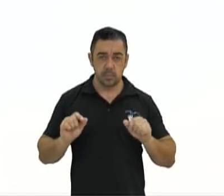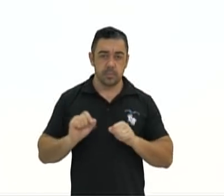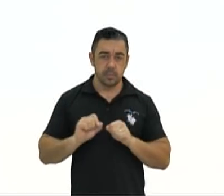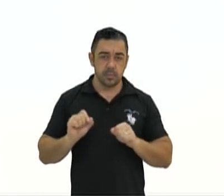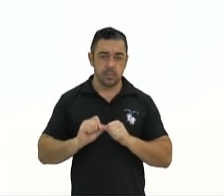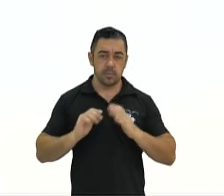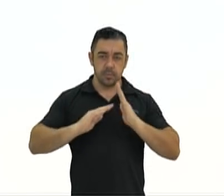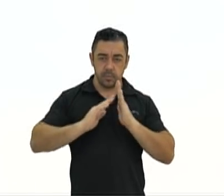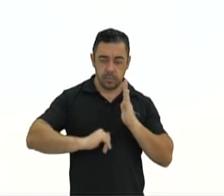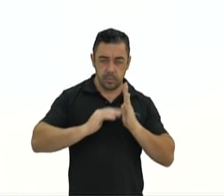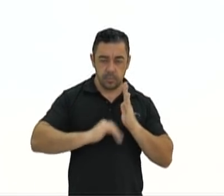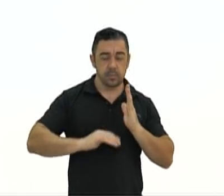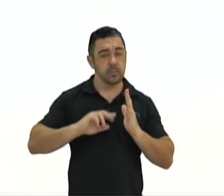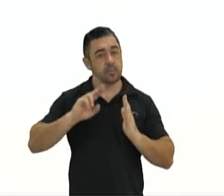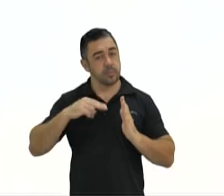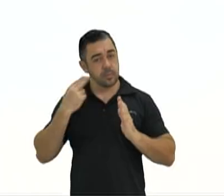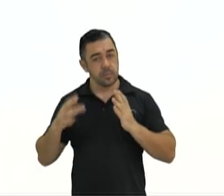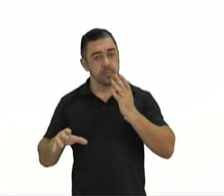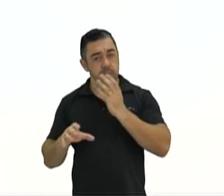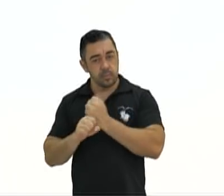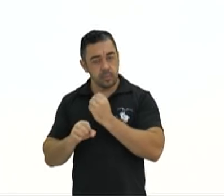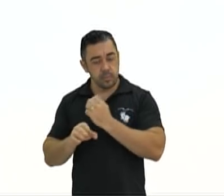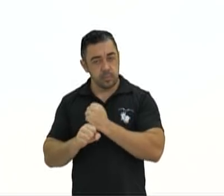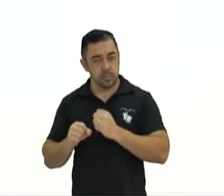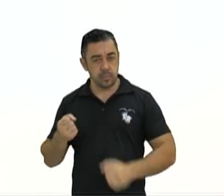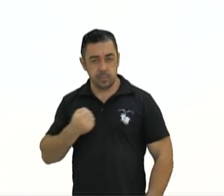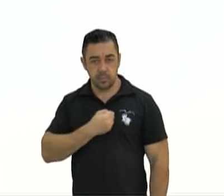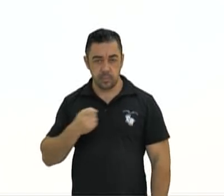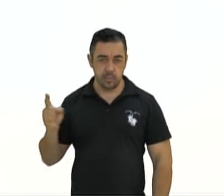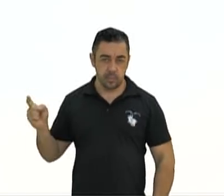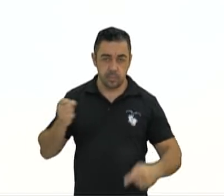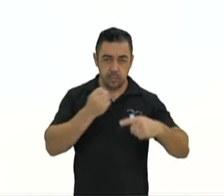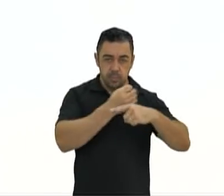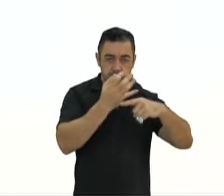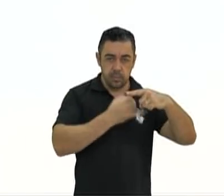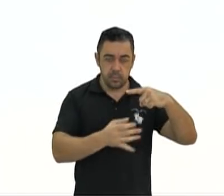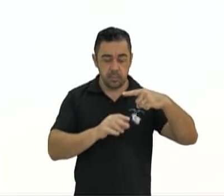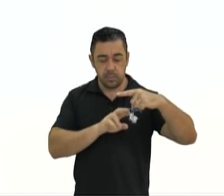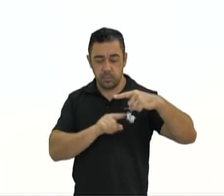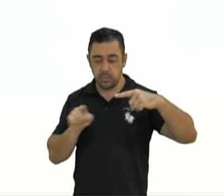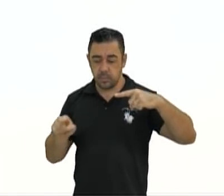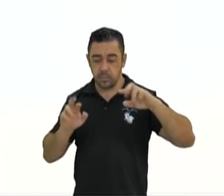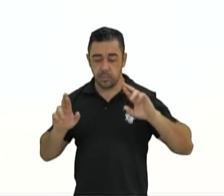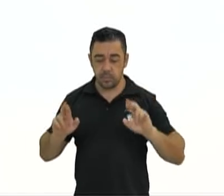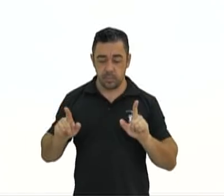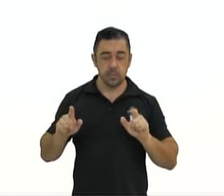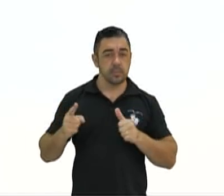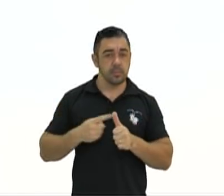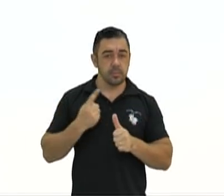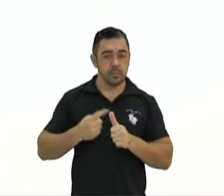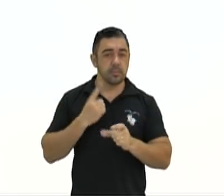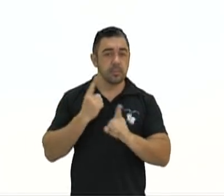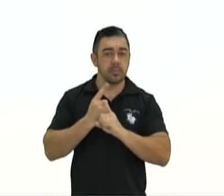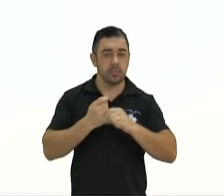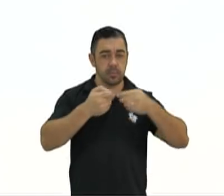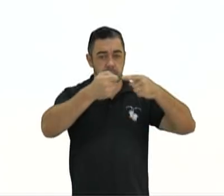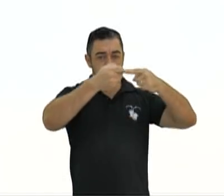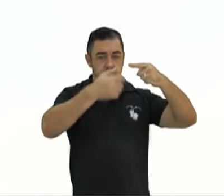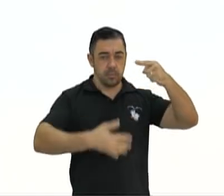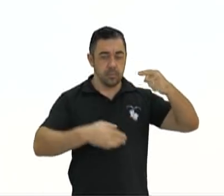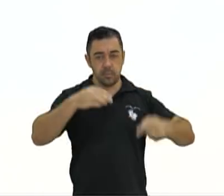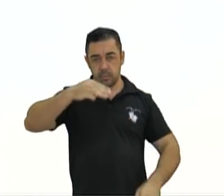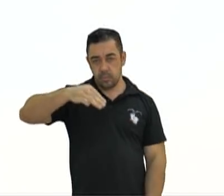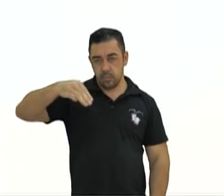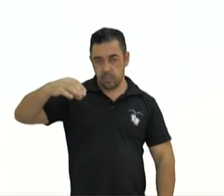efetuar a subtração ou adição de frações com denominadores diferentes, o primeiro passo é encontrar o denominador